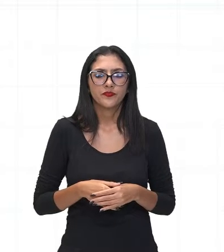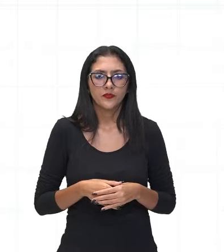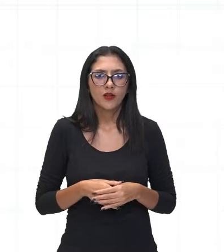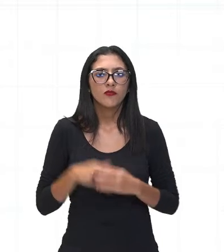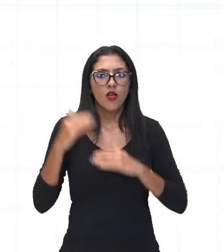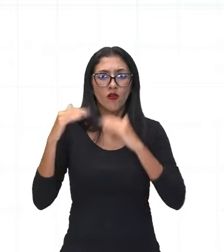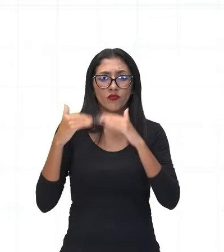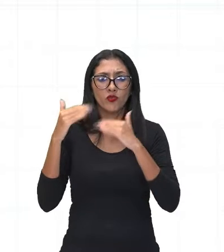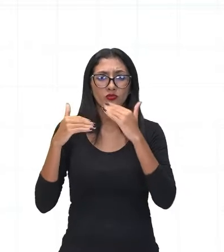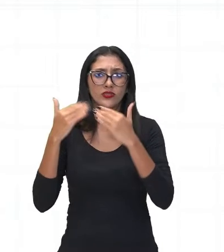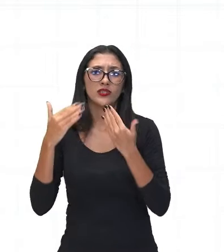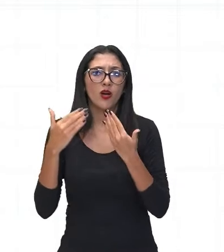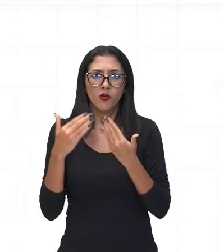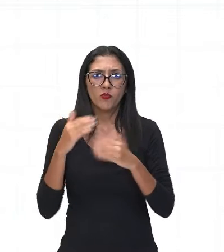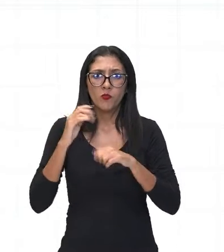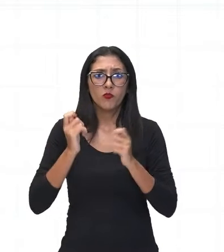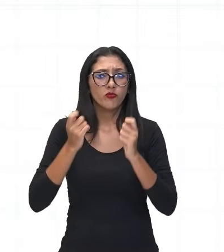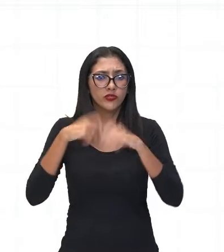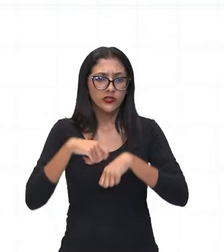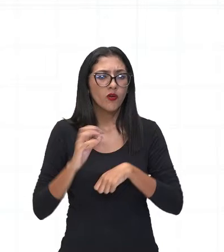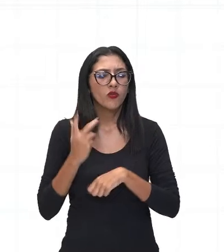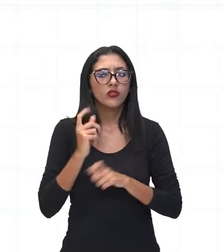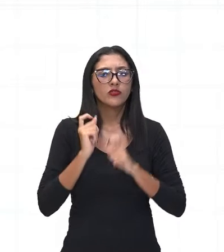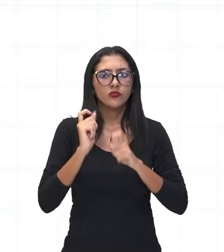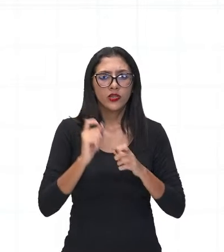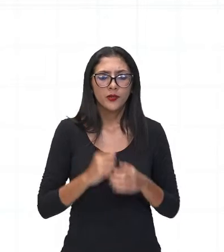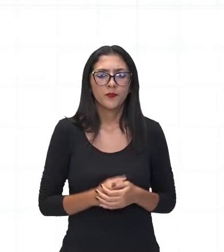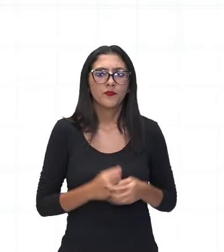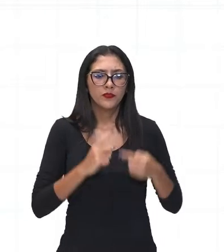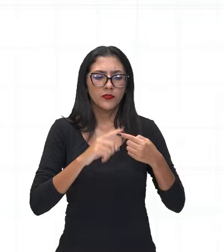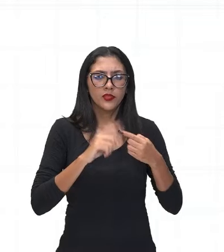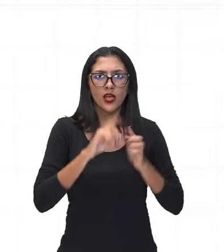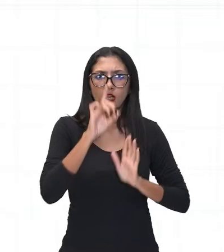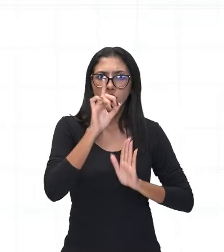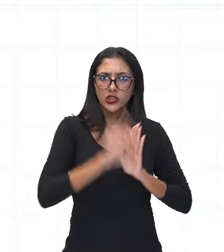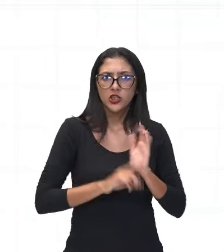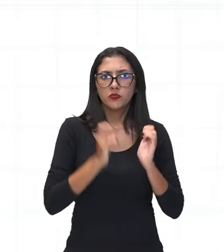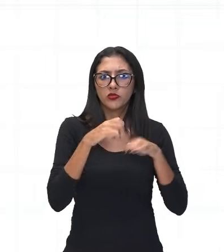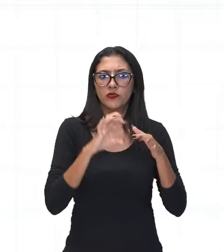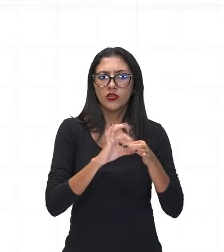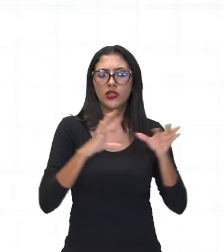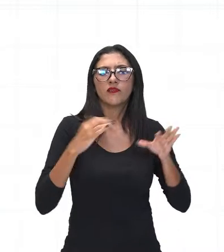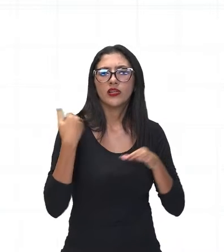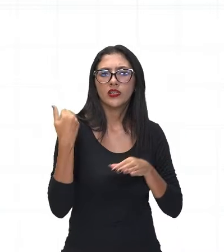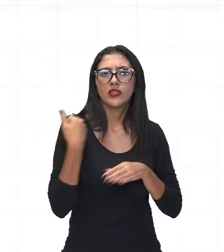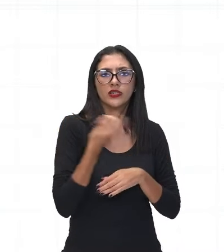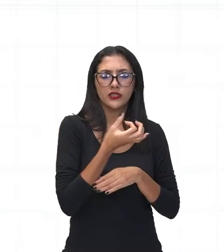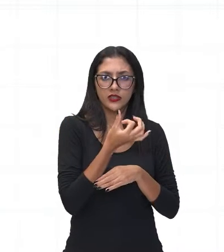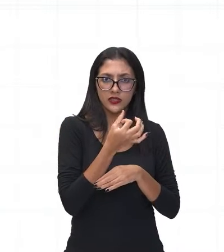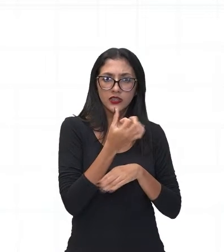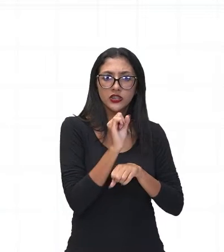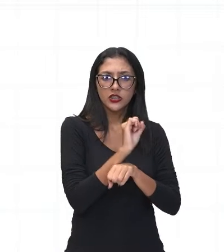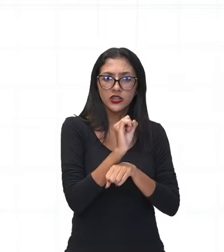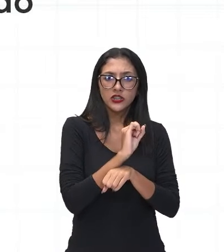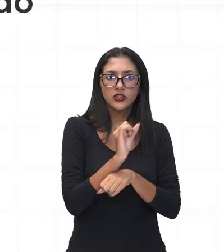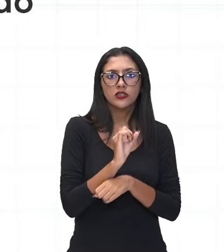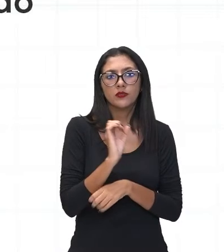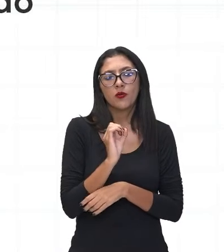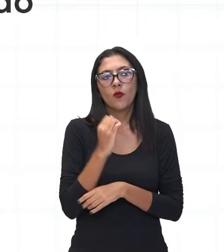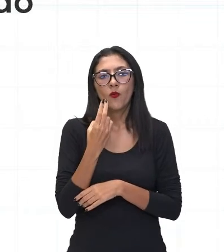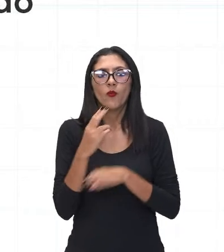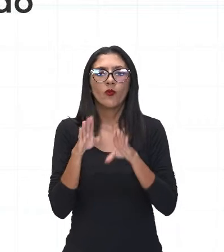e imediatos, 2 deles são o direito de dirigir aos 16 anos e a venda de bebidas